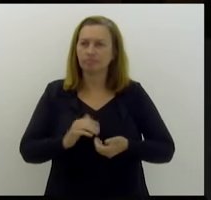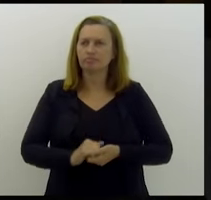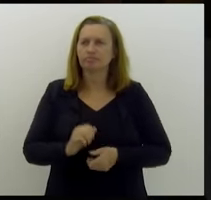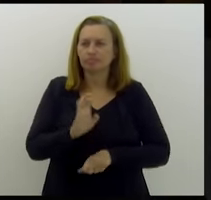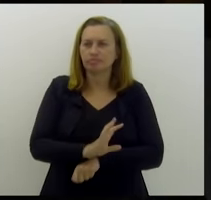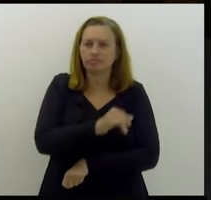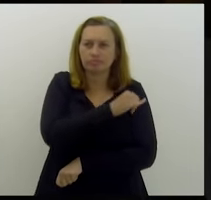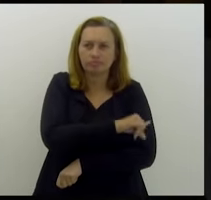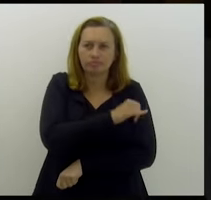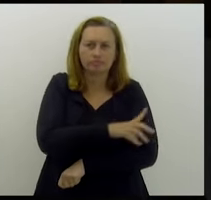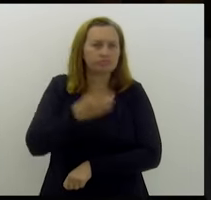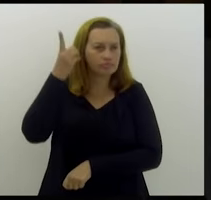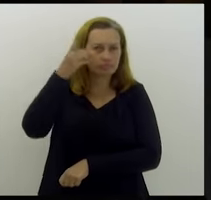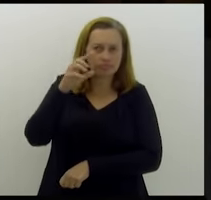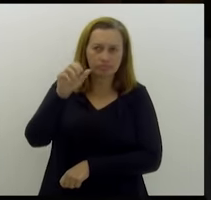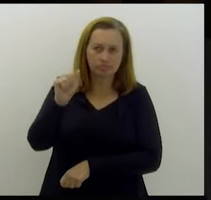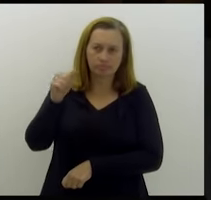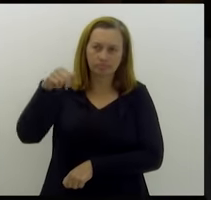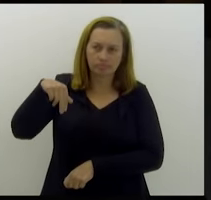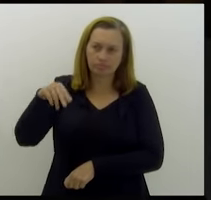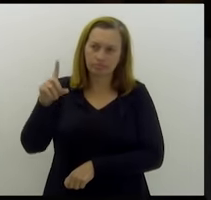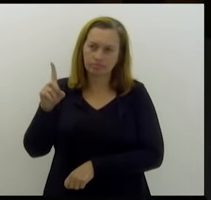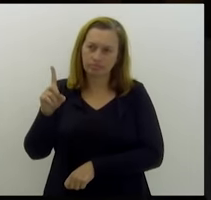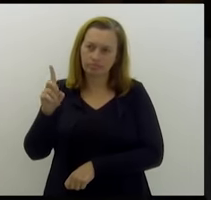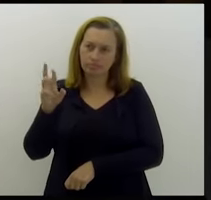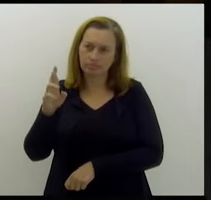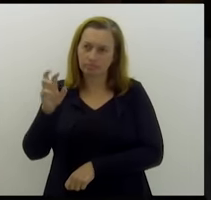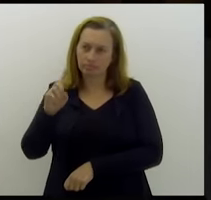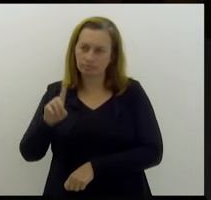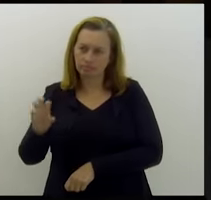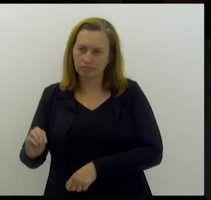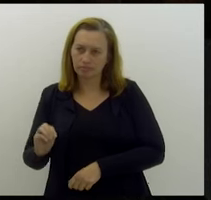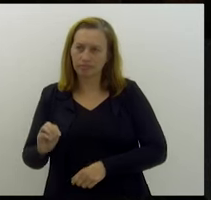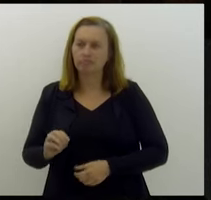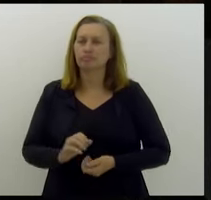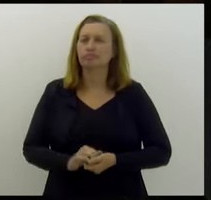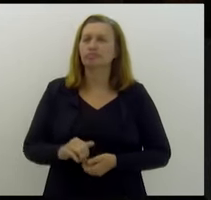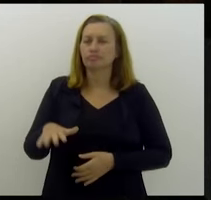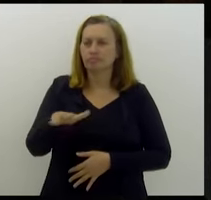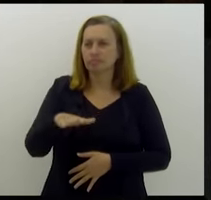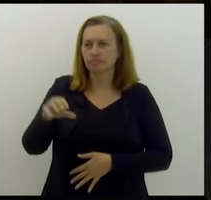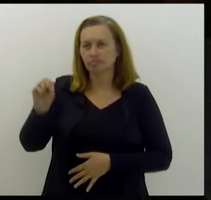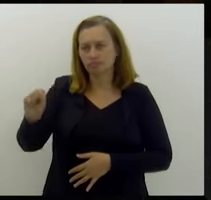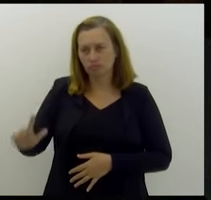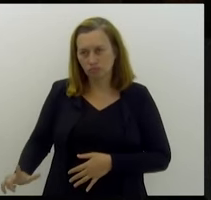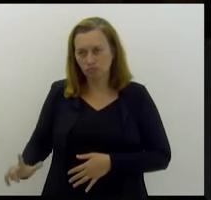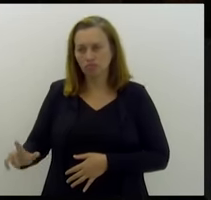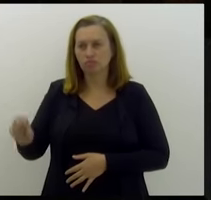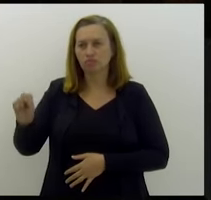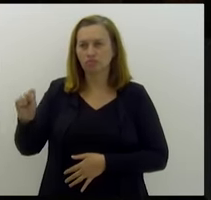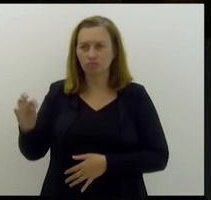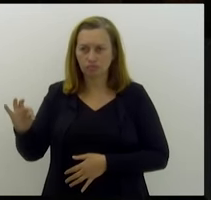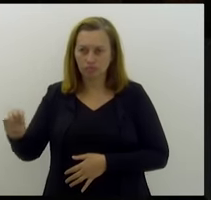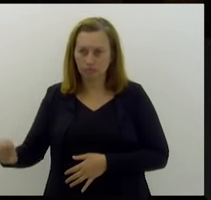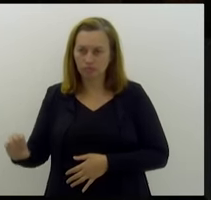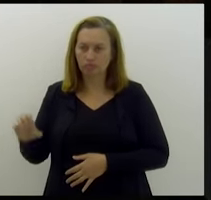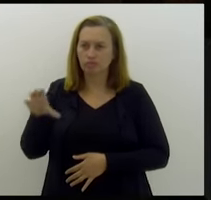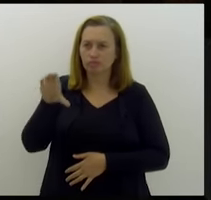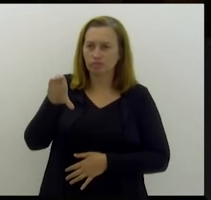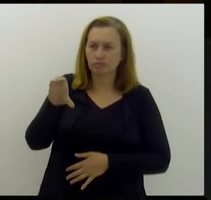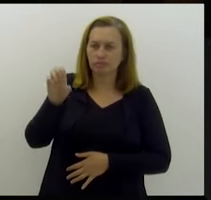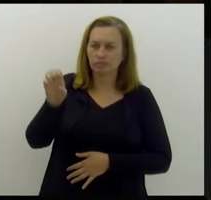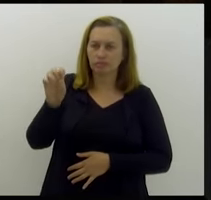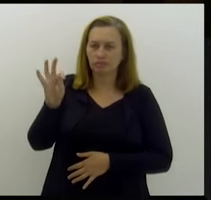de Deputado Andrezinho é o estado da região sudeste da região sul da região centroeste da